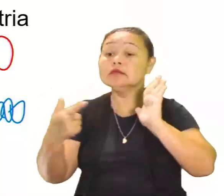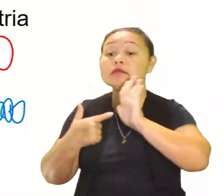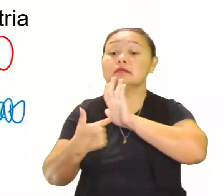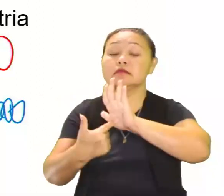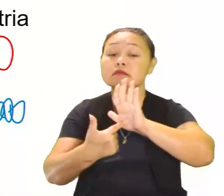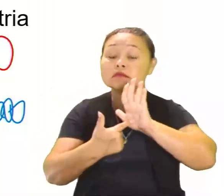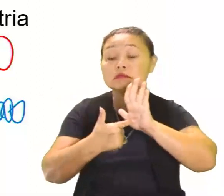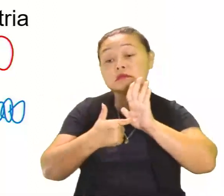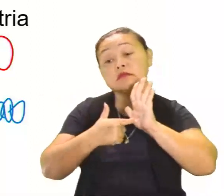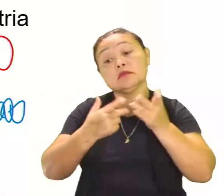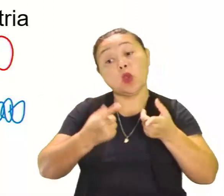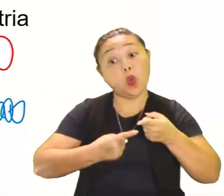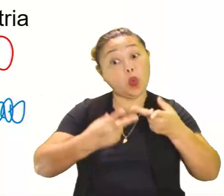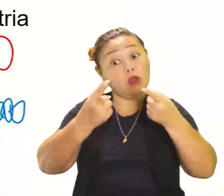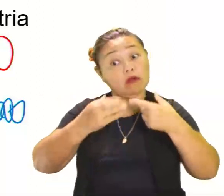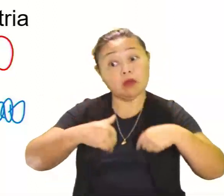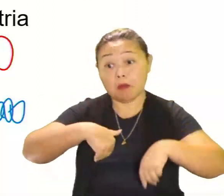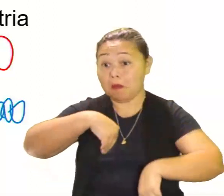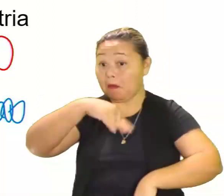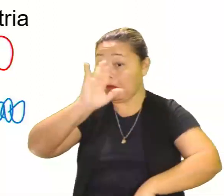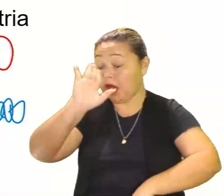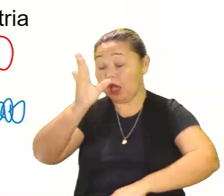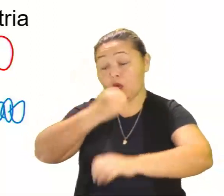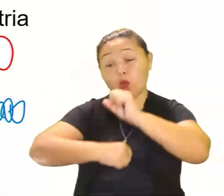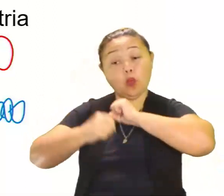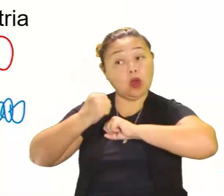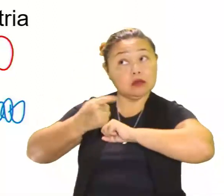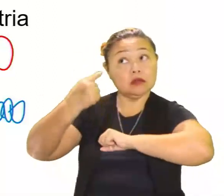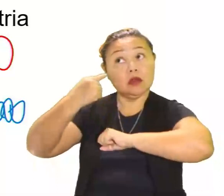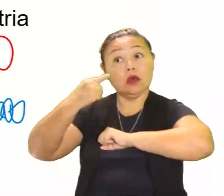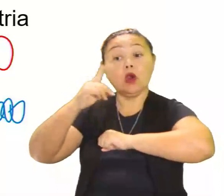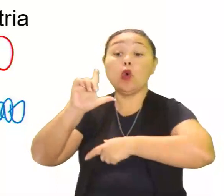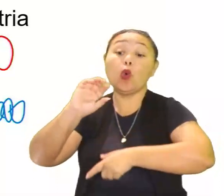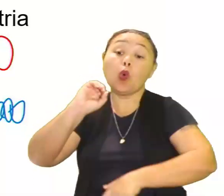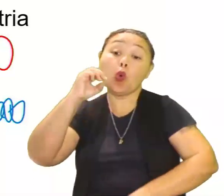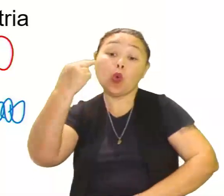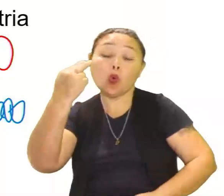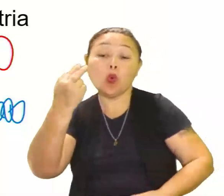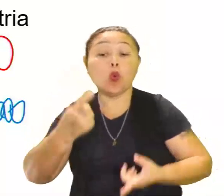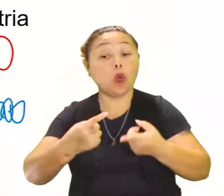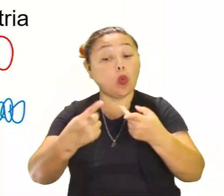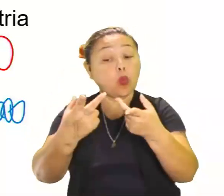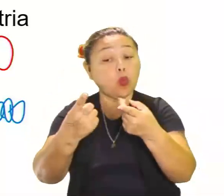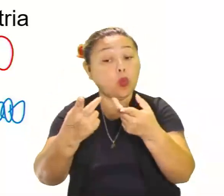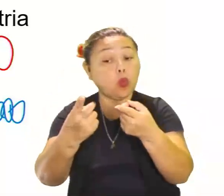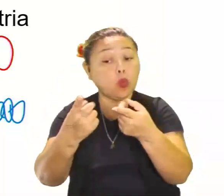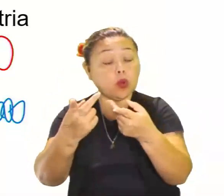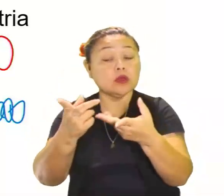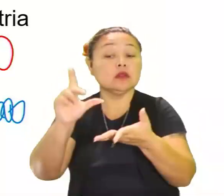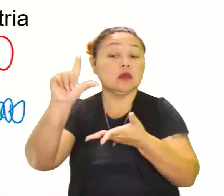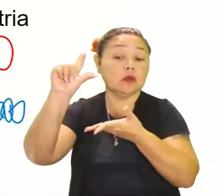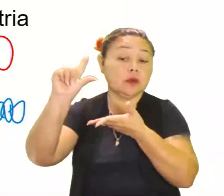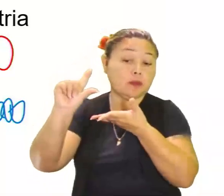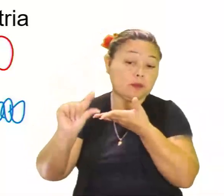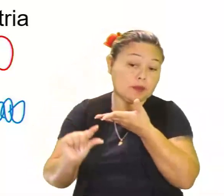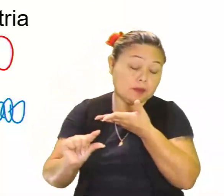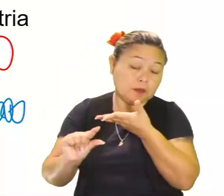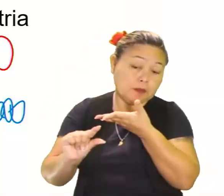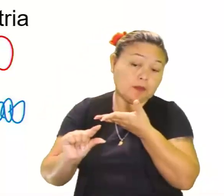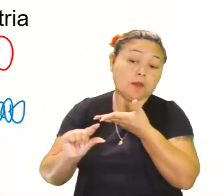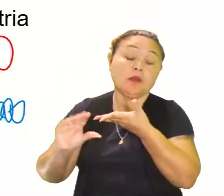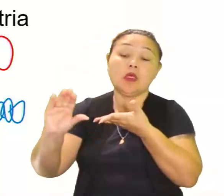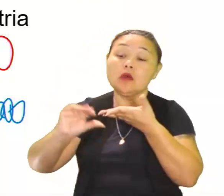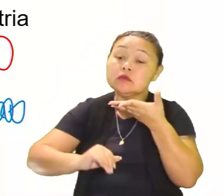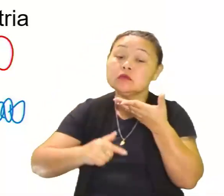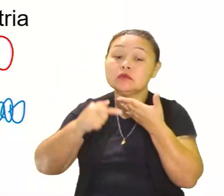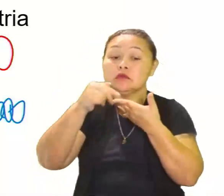indica que ou ela vendeu mais do que tinha vendido no anterior, ou ela vendeu menos. É bom a palavrinha ou, né? Ou o